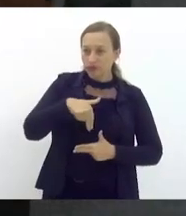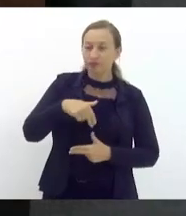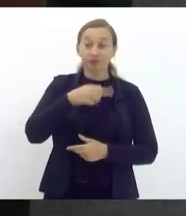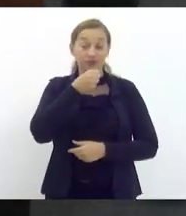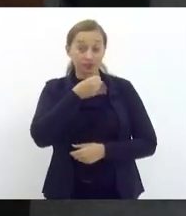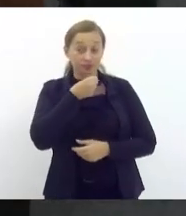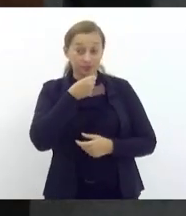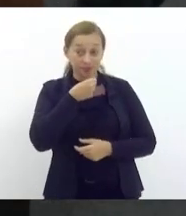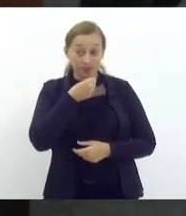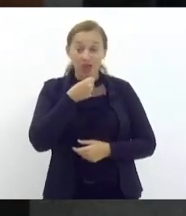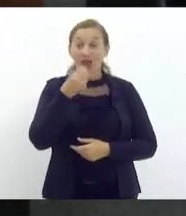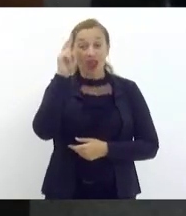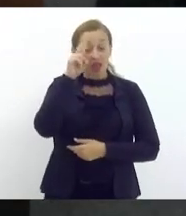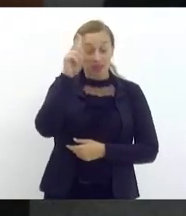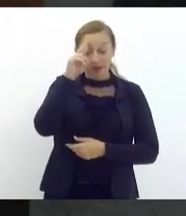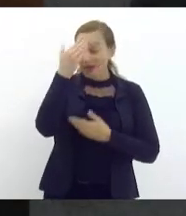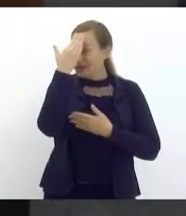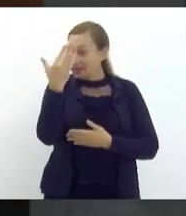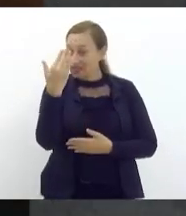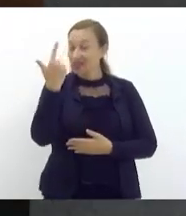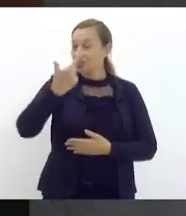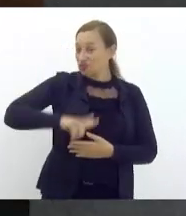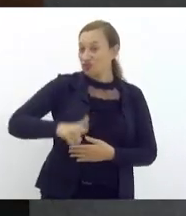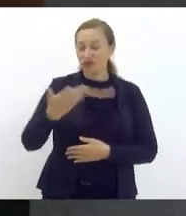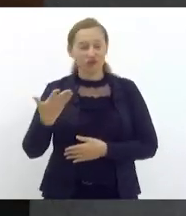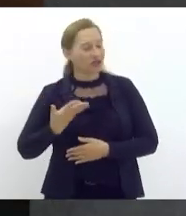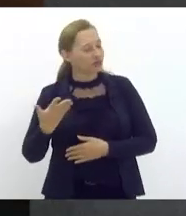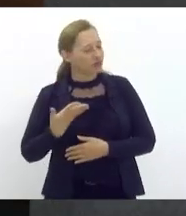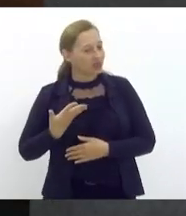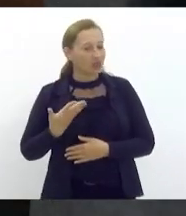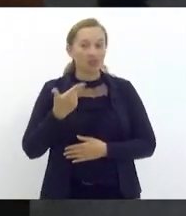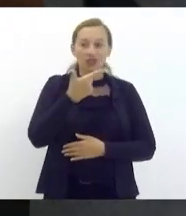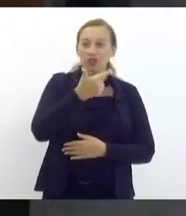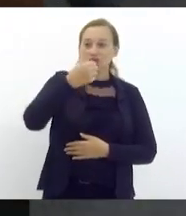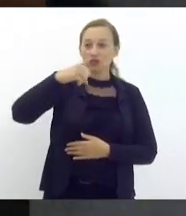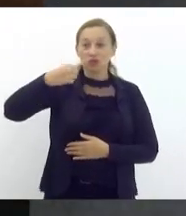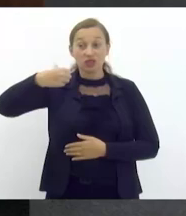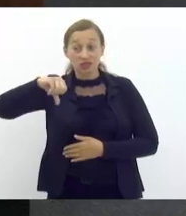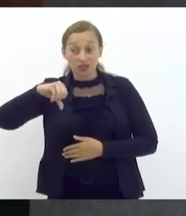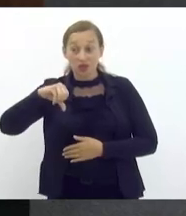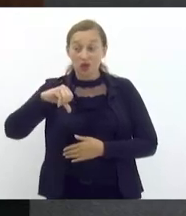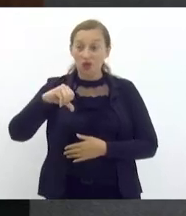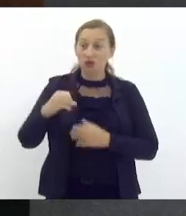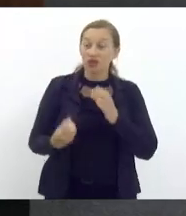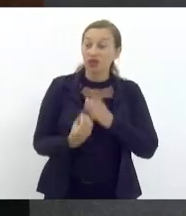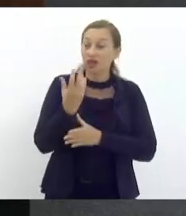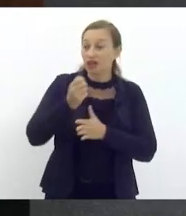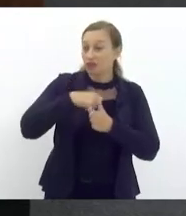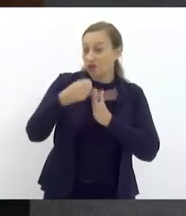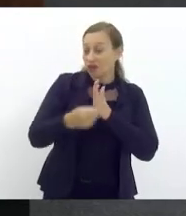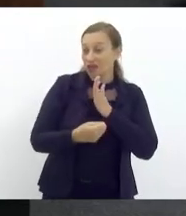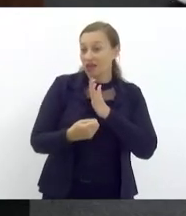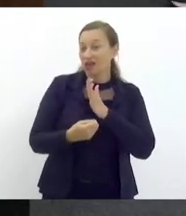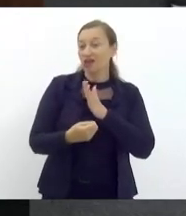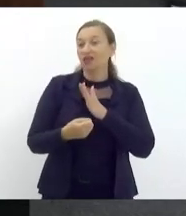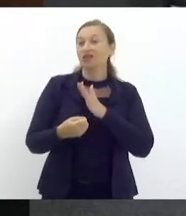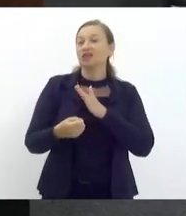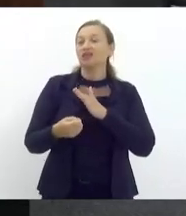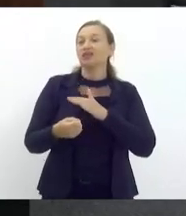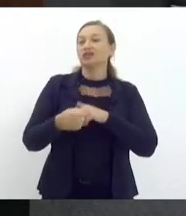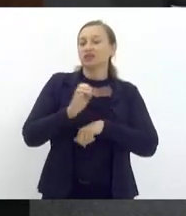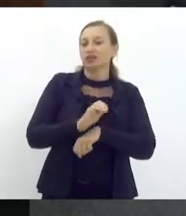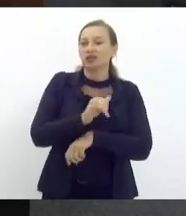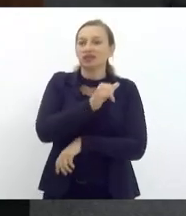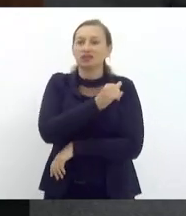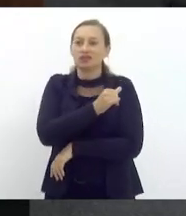para lembrar e agradecer mais uma vez aos nossos pais que em 2019 colocou um calendário esse dia e que possamos